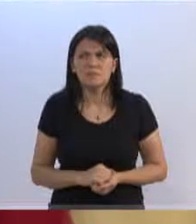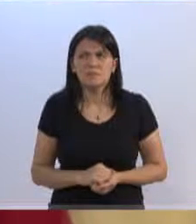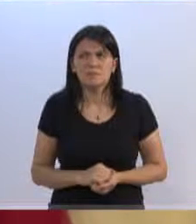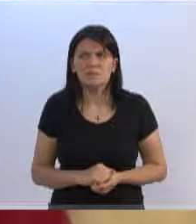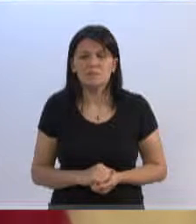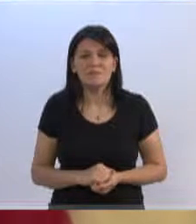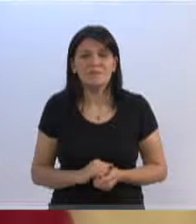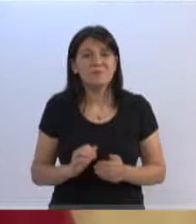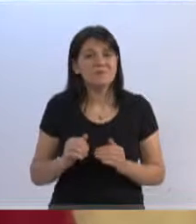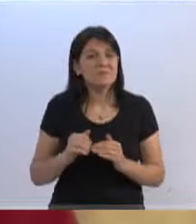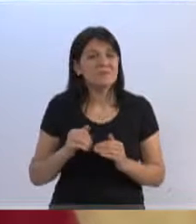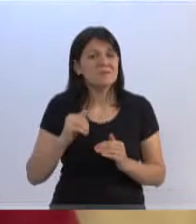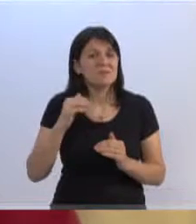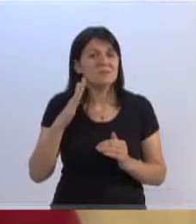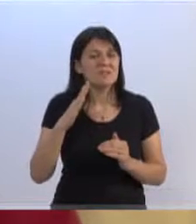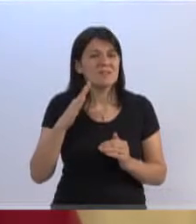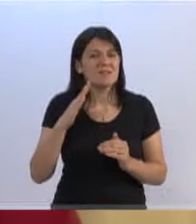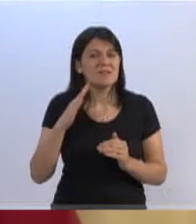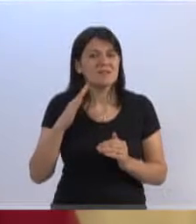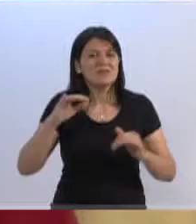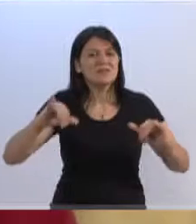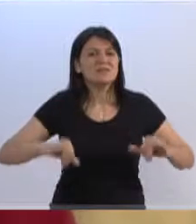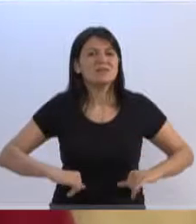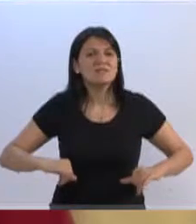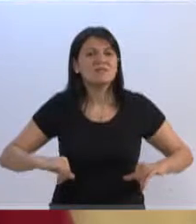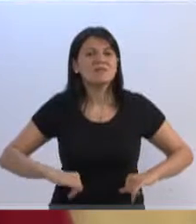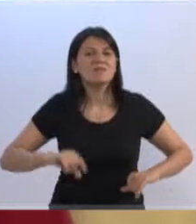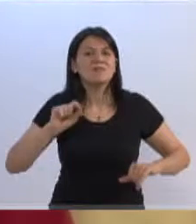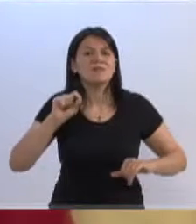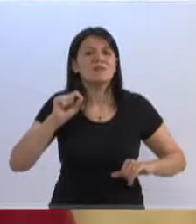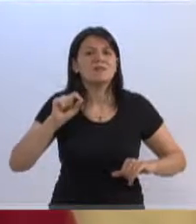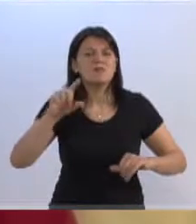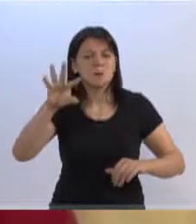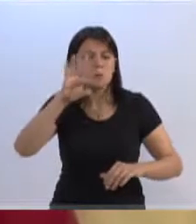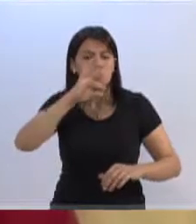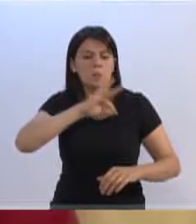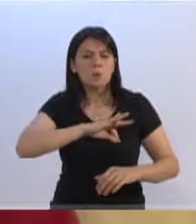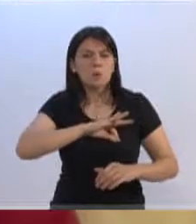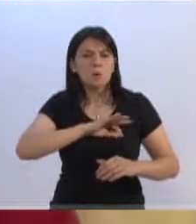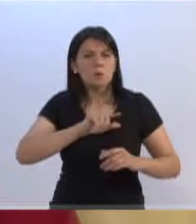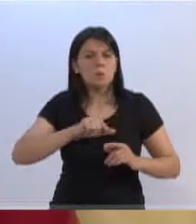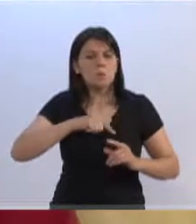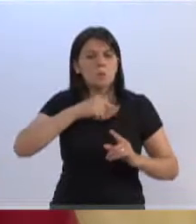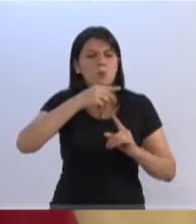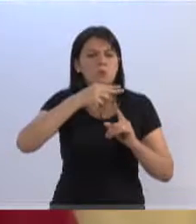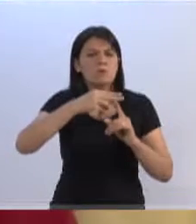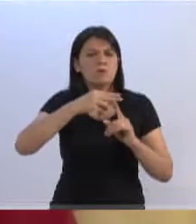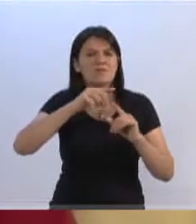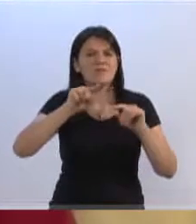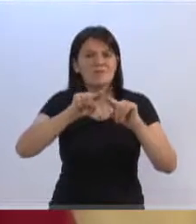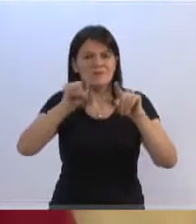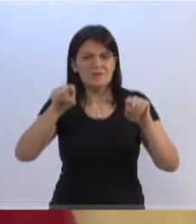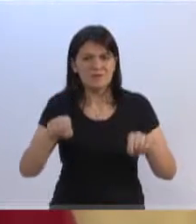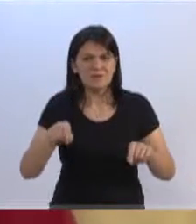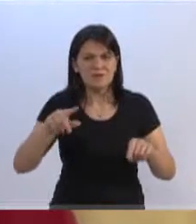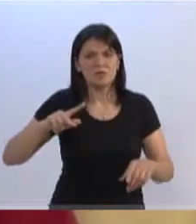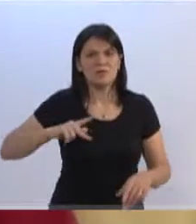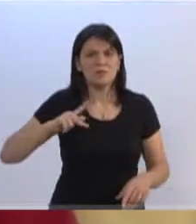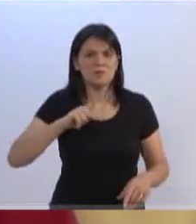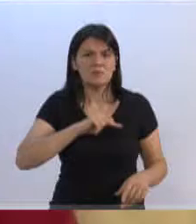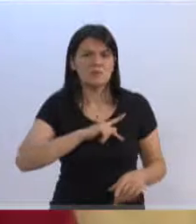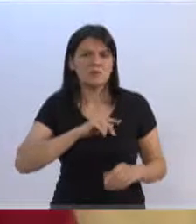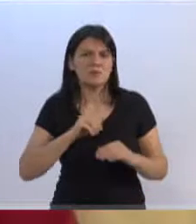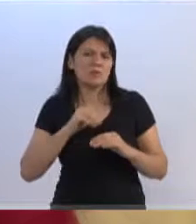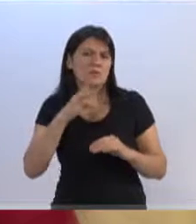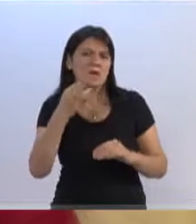maiores prejudicados, vereador Becker, são aqueles que ganham mais. São os funcionários públicos que ganham acima de 30